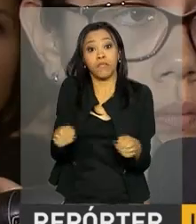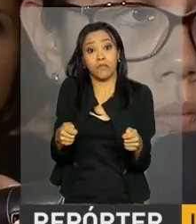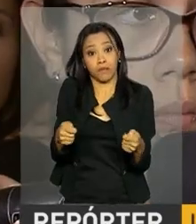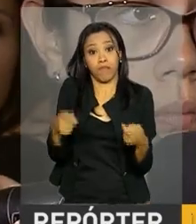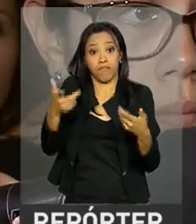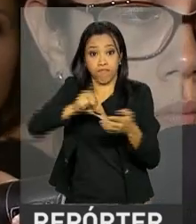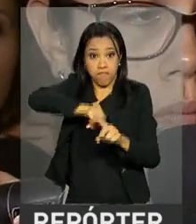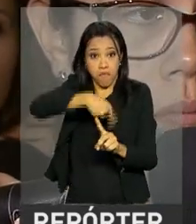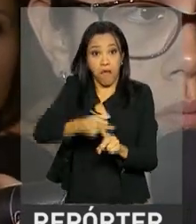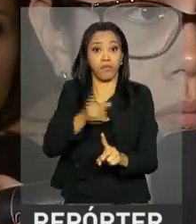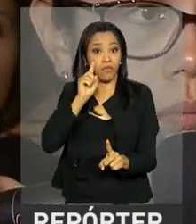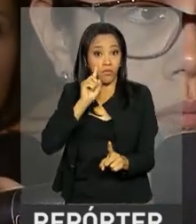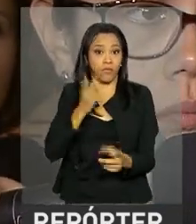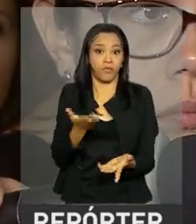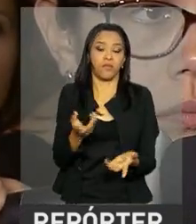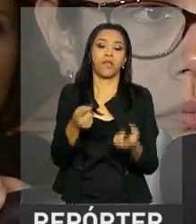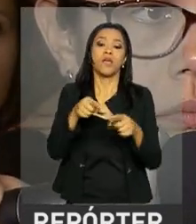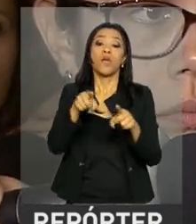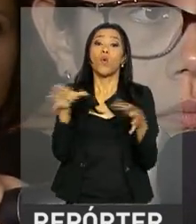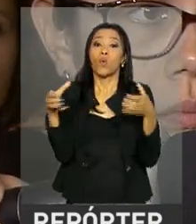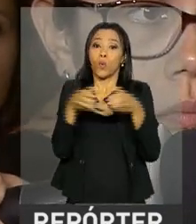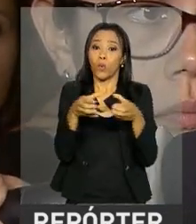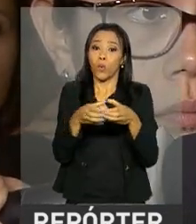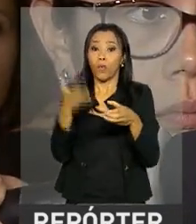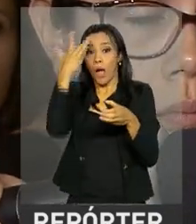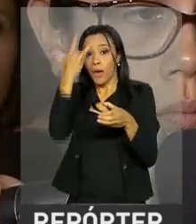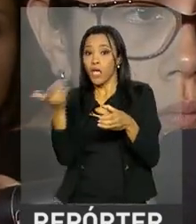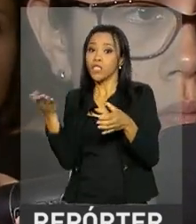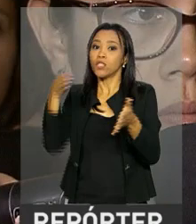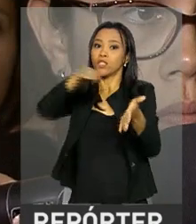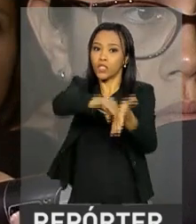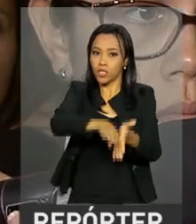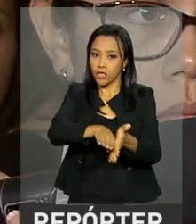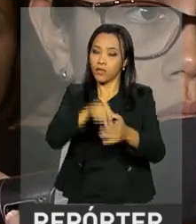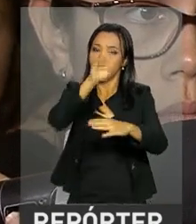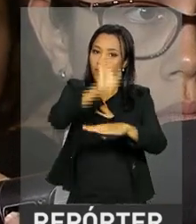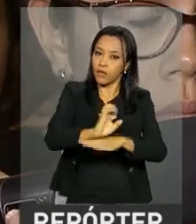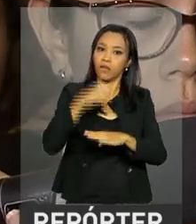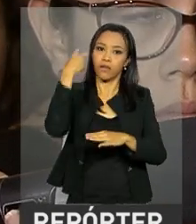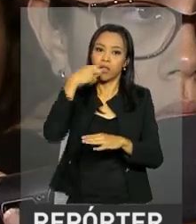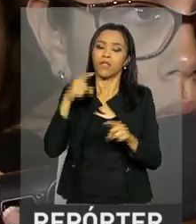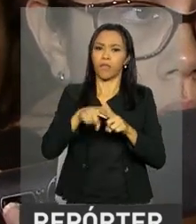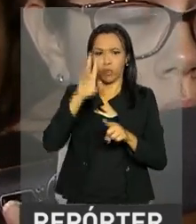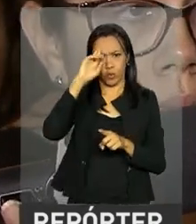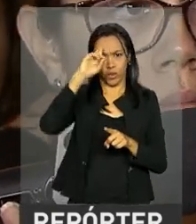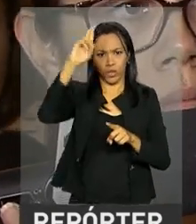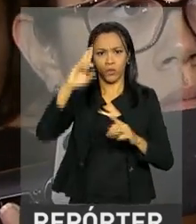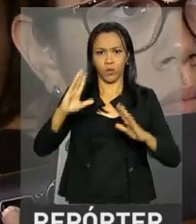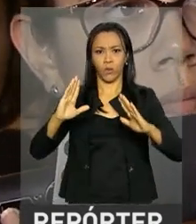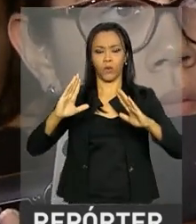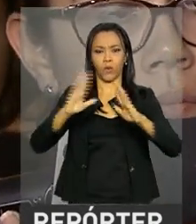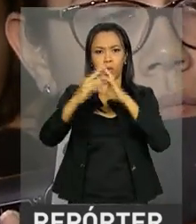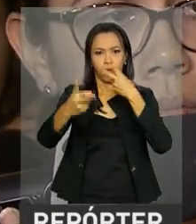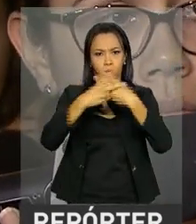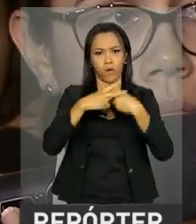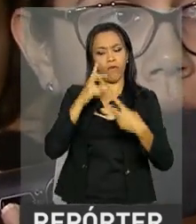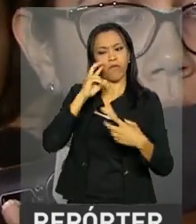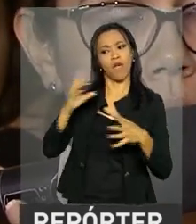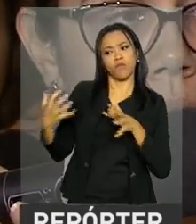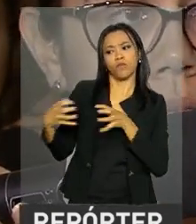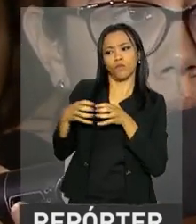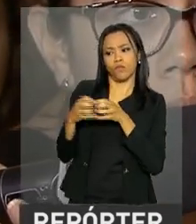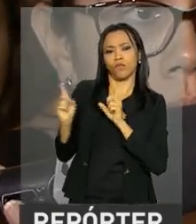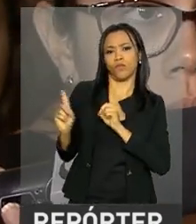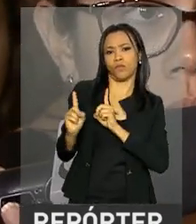necessidade. Esse grupo já chega amanhã e, chegando amanhã, inclusive o diretor do DEPEN acompanhará esse